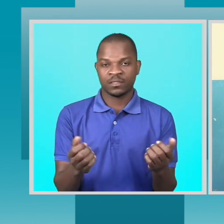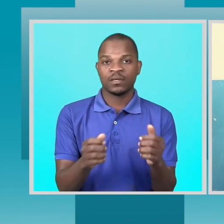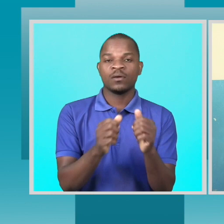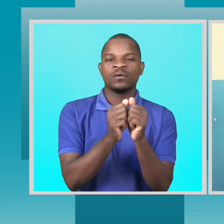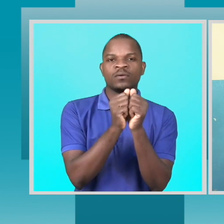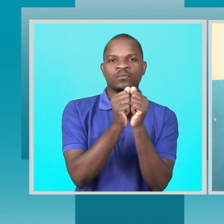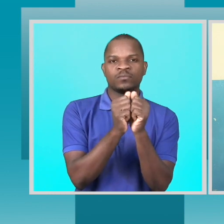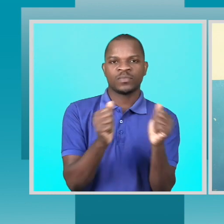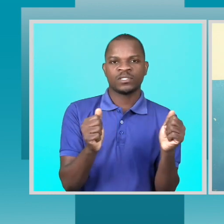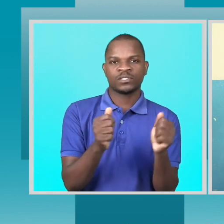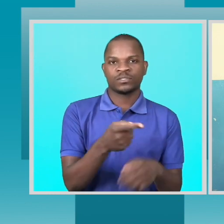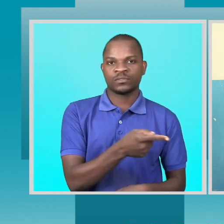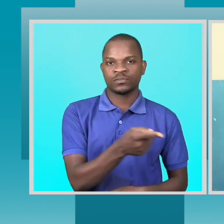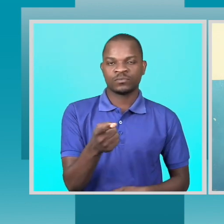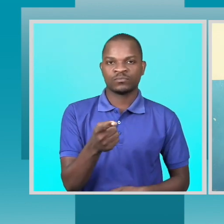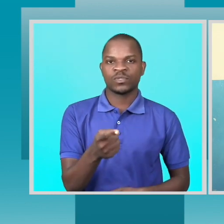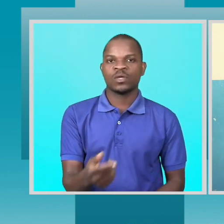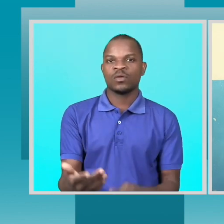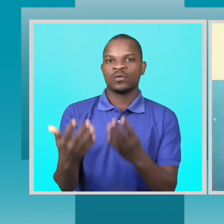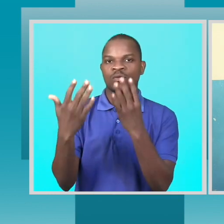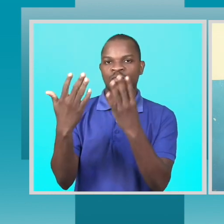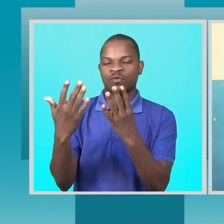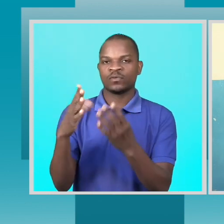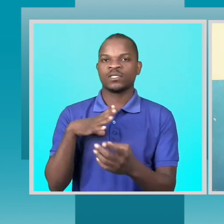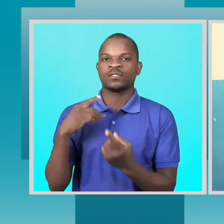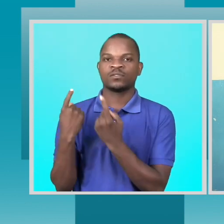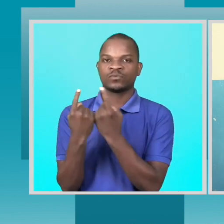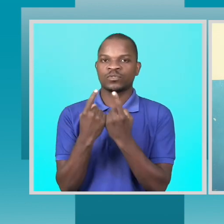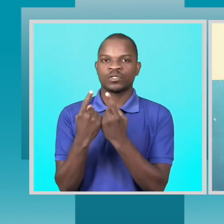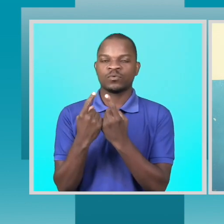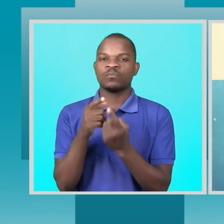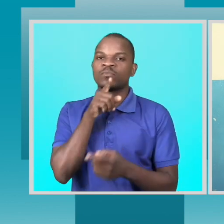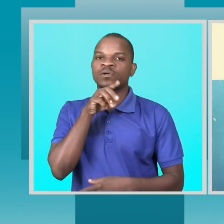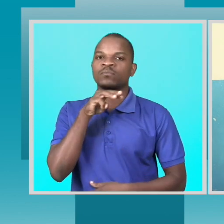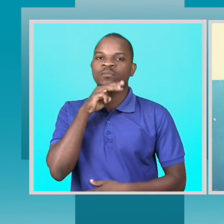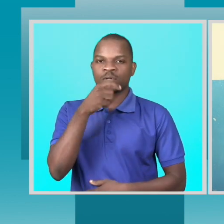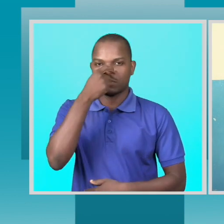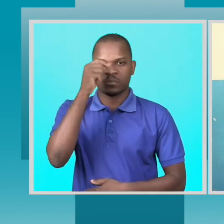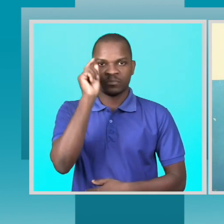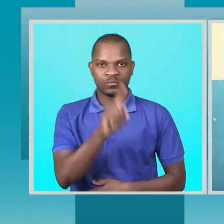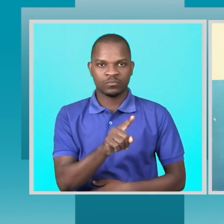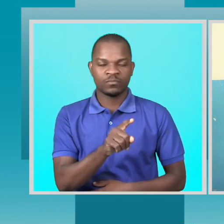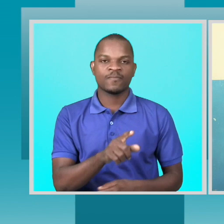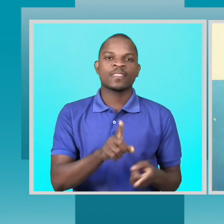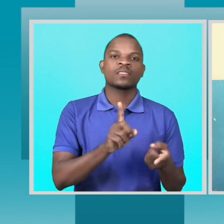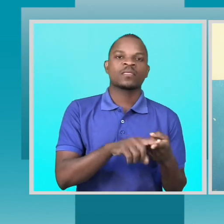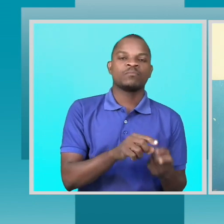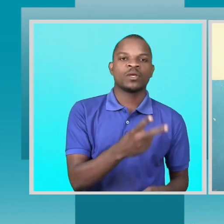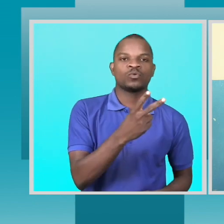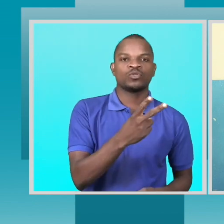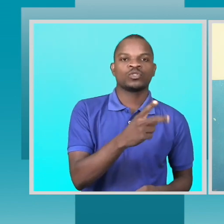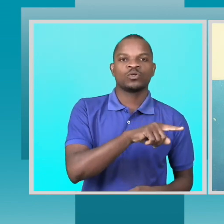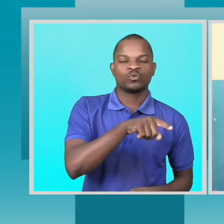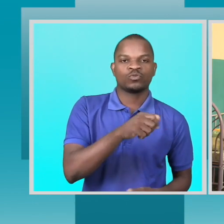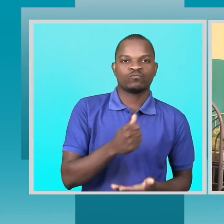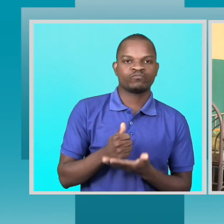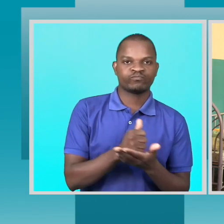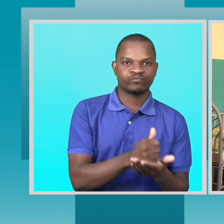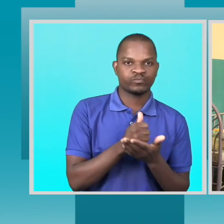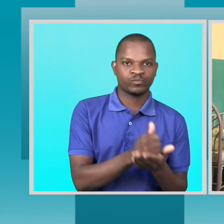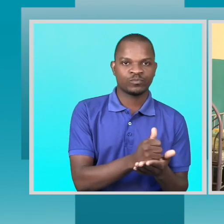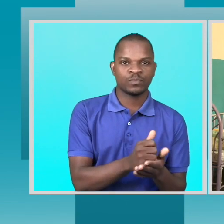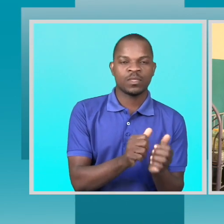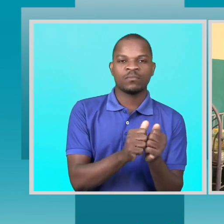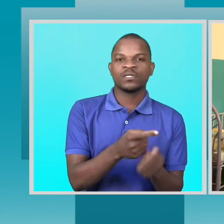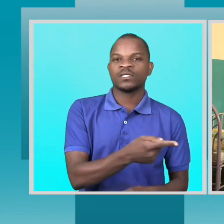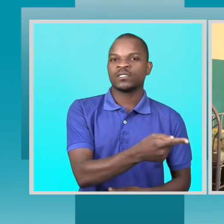9 estão na situação de abandono e 2 na situação de acolhimento. As